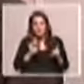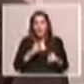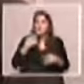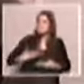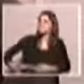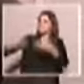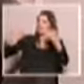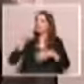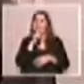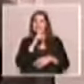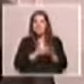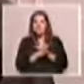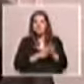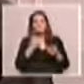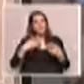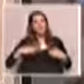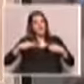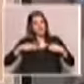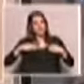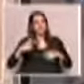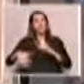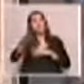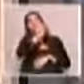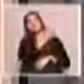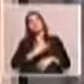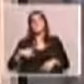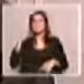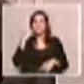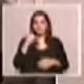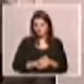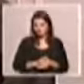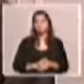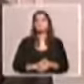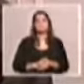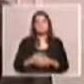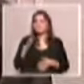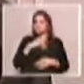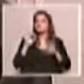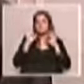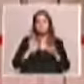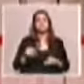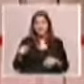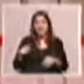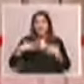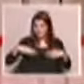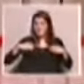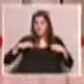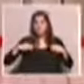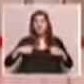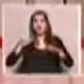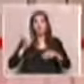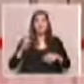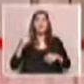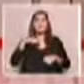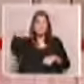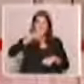ver. Exatamente. Eu tenho uma camisola que já foi um dia plástico. Eu achei que não era possível e disseram-me, não, isto já foi plástico. Camisolas, um cachecol